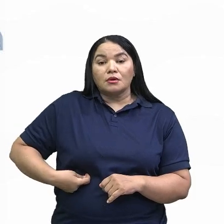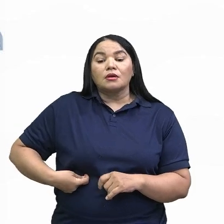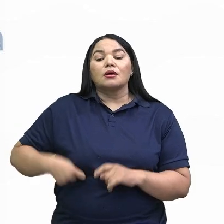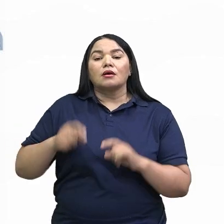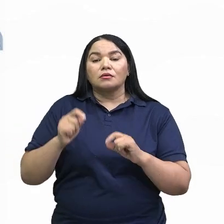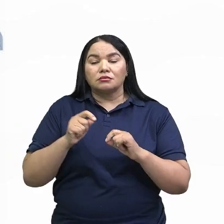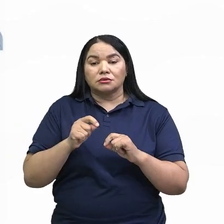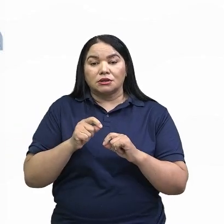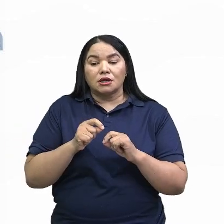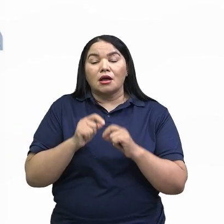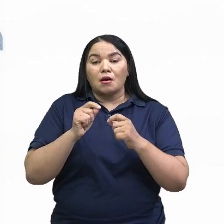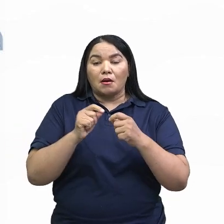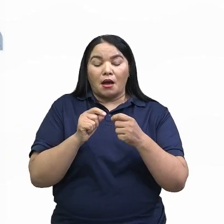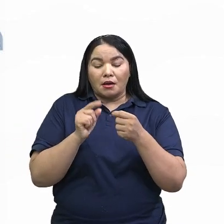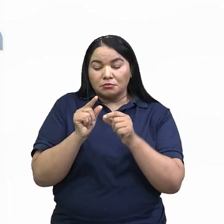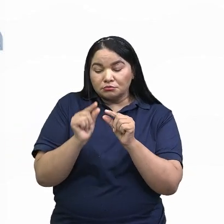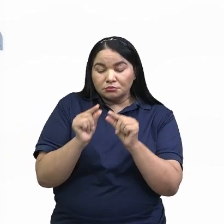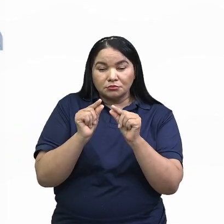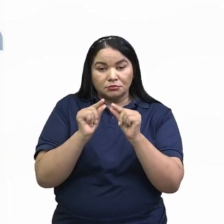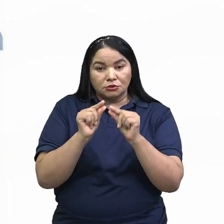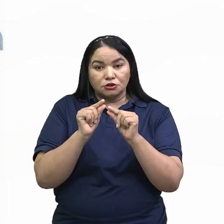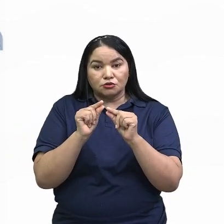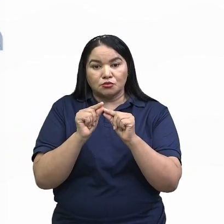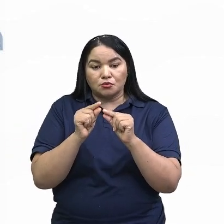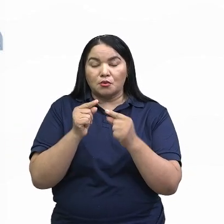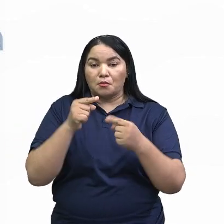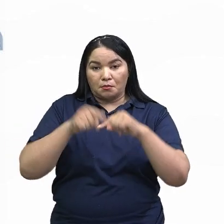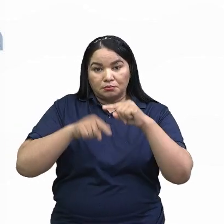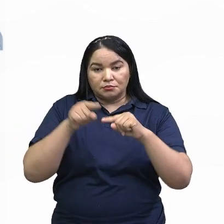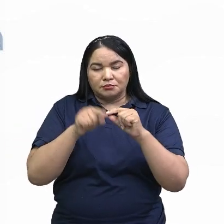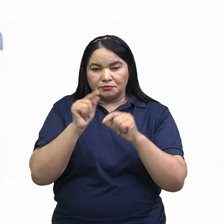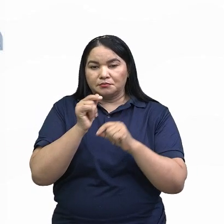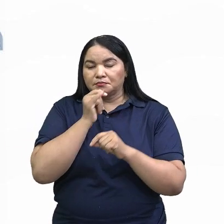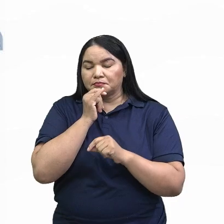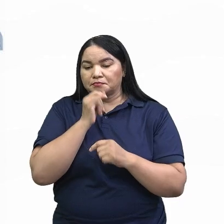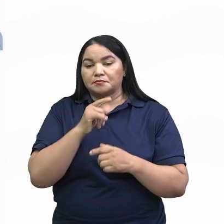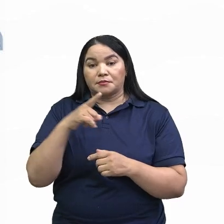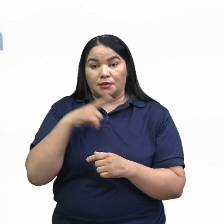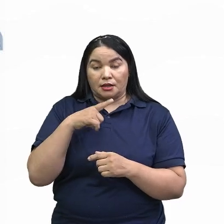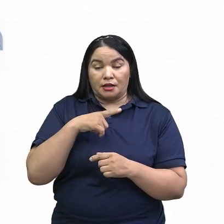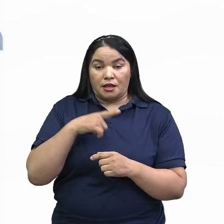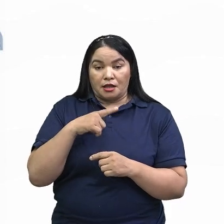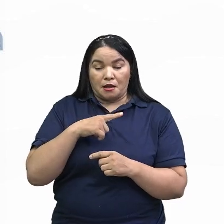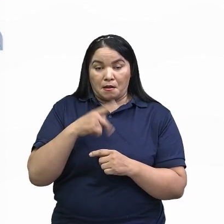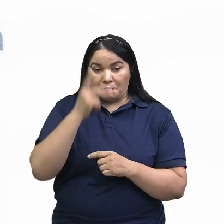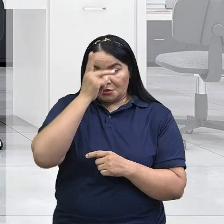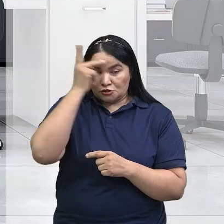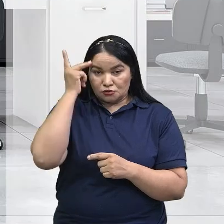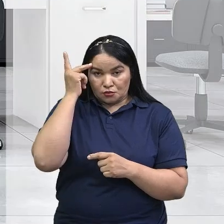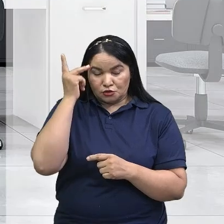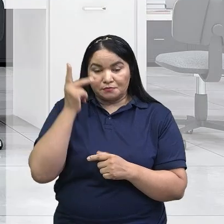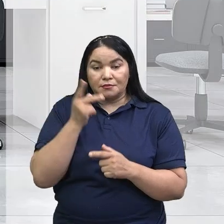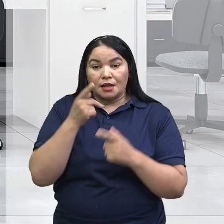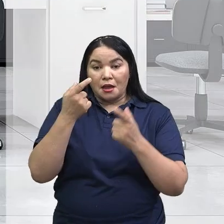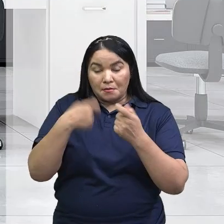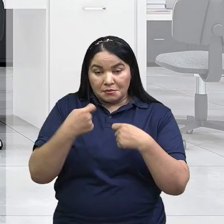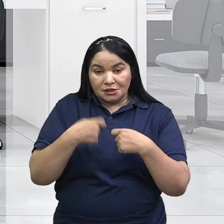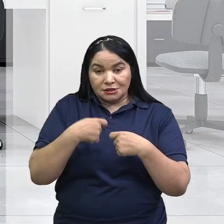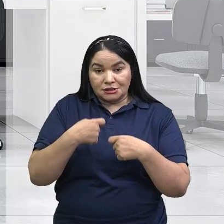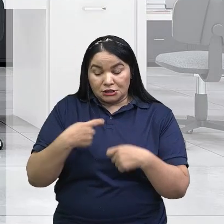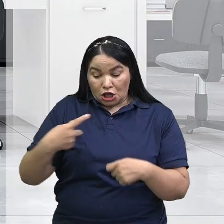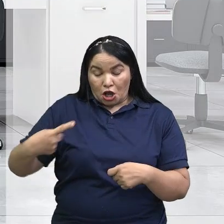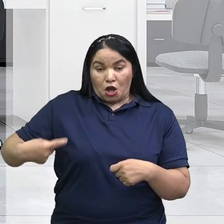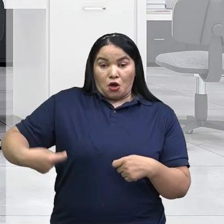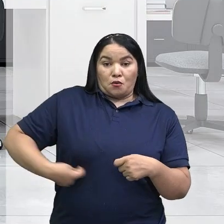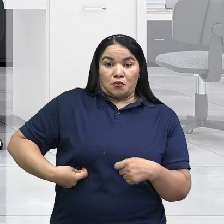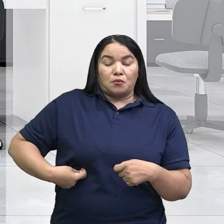outro caso também na medicina, né? Por exemplo, nós temos pessoas que precisam tomar essa insulina.